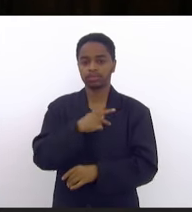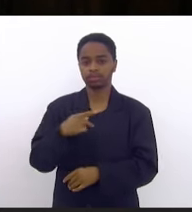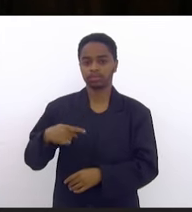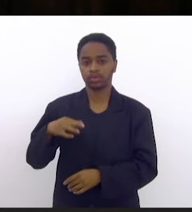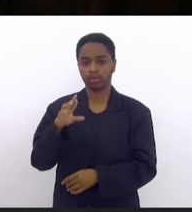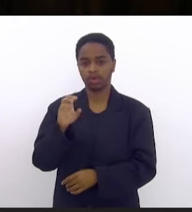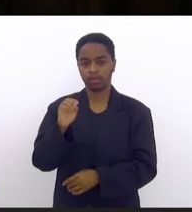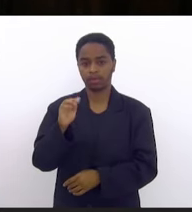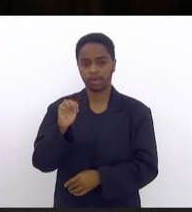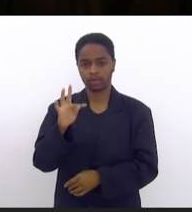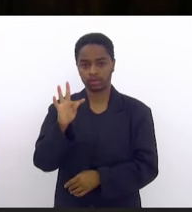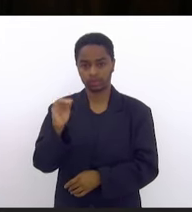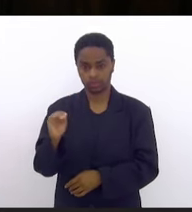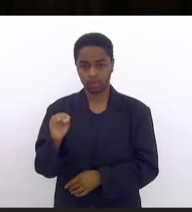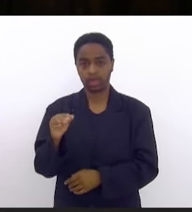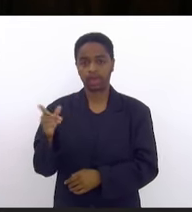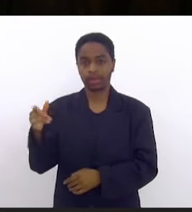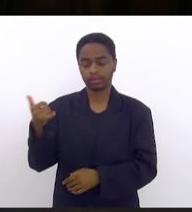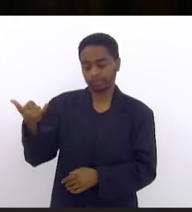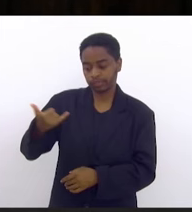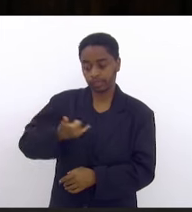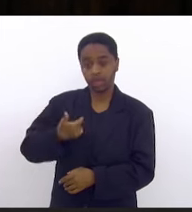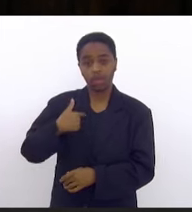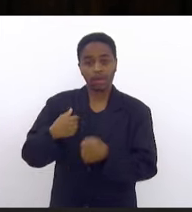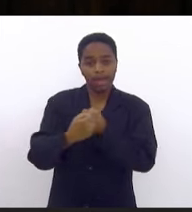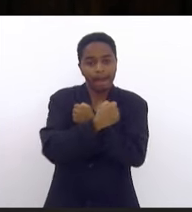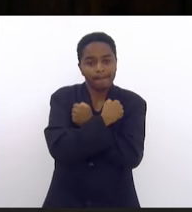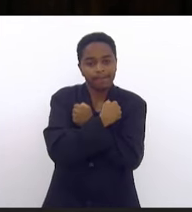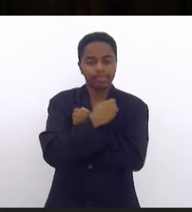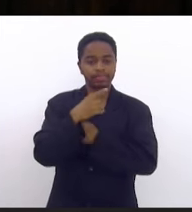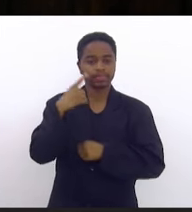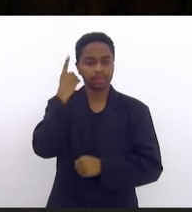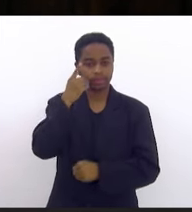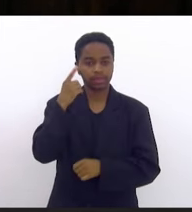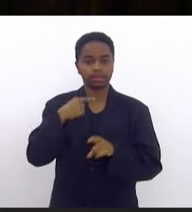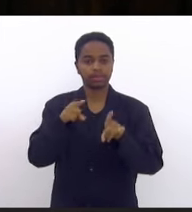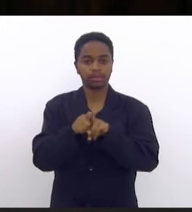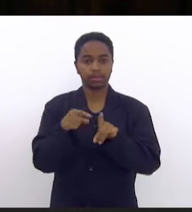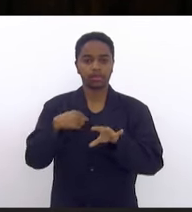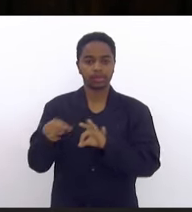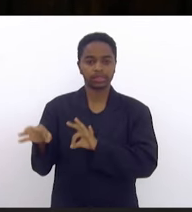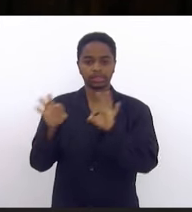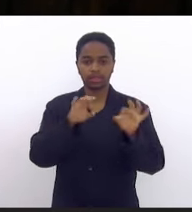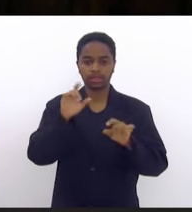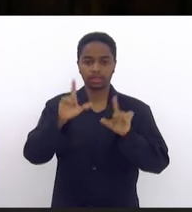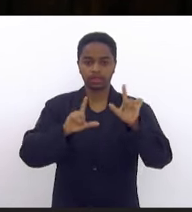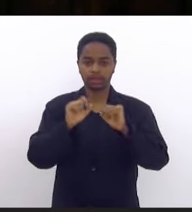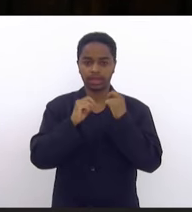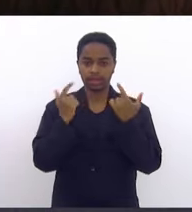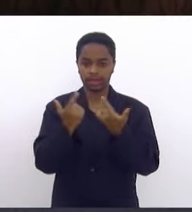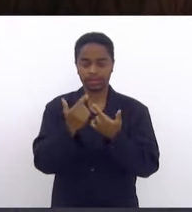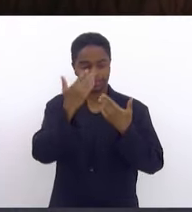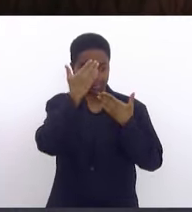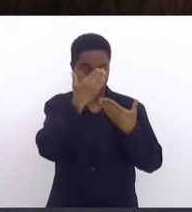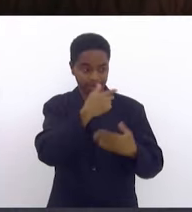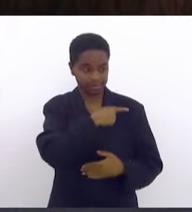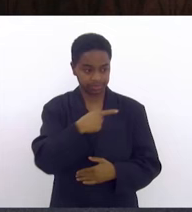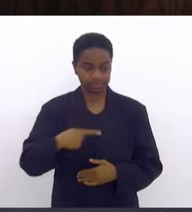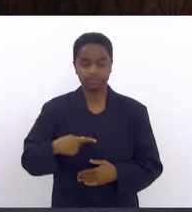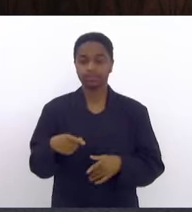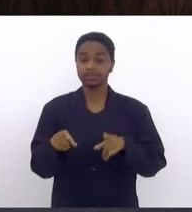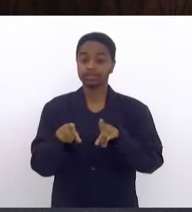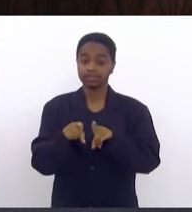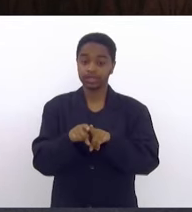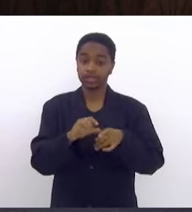diga ao deputado que eu estou enviando um abraço muito grande e vou estar acompanhando pela TV Alerj. Obrigado, então, pastor. Recebe aqui